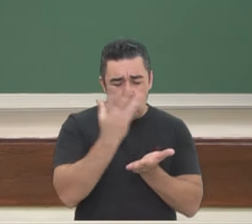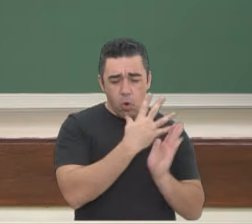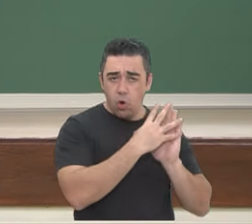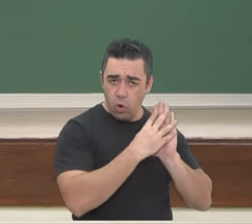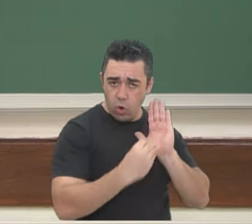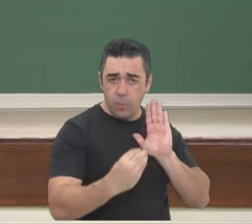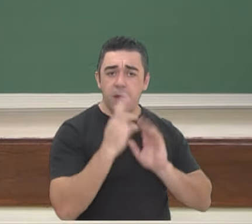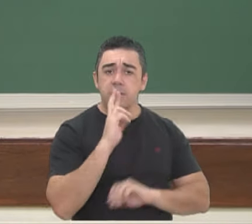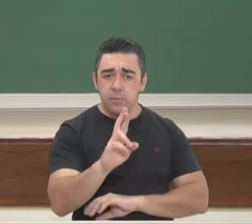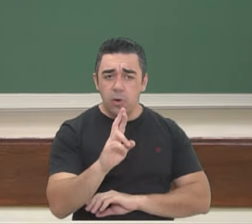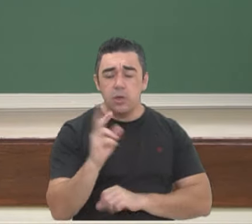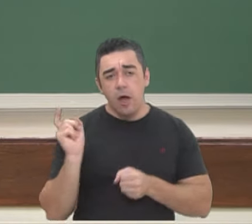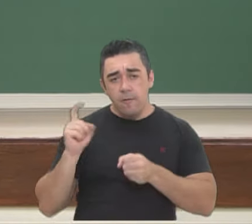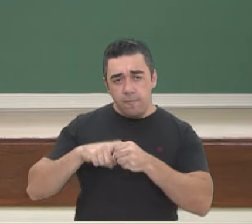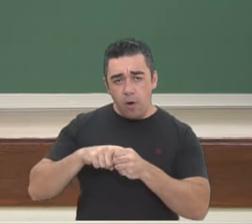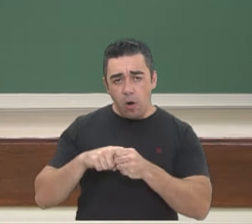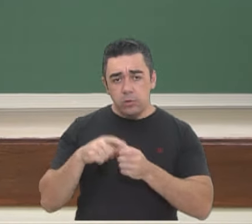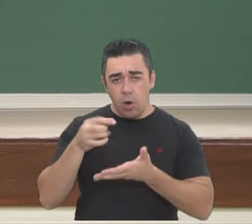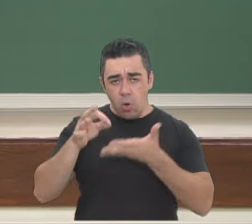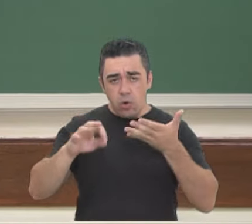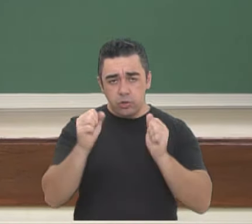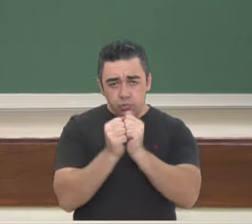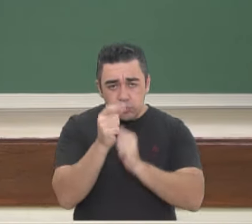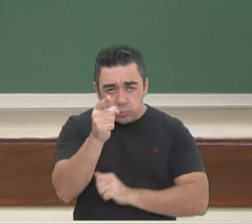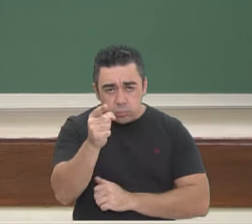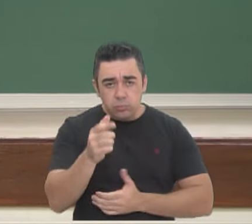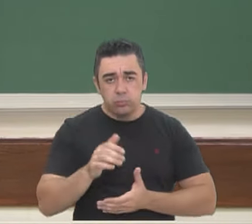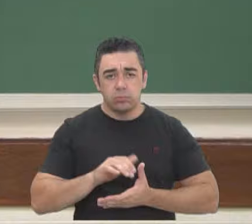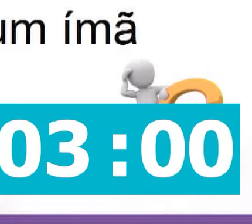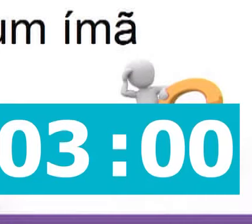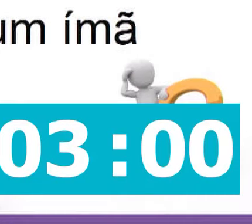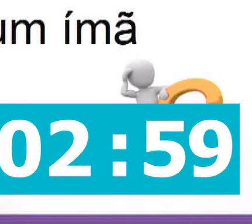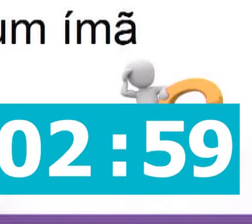e aí eu já volto pra gente fazer a correção